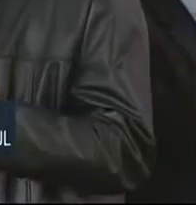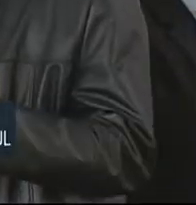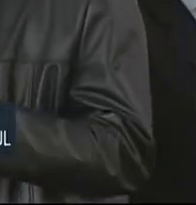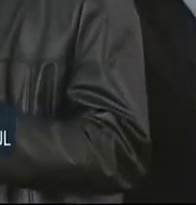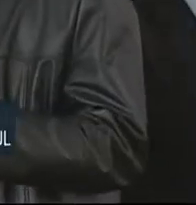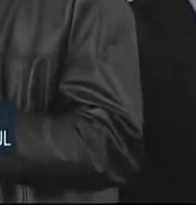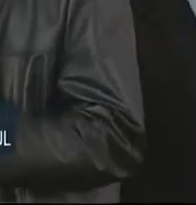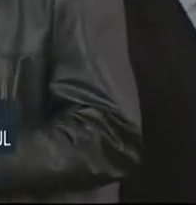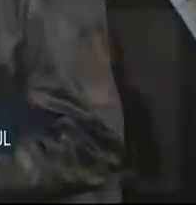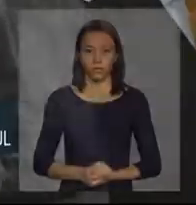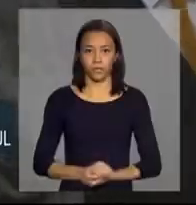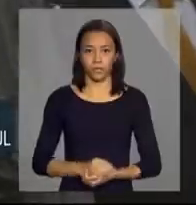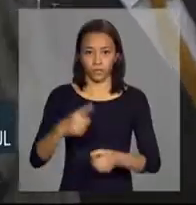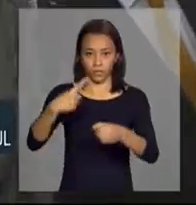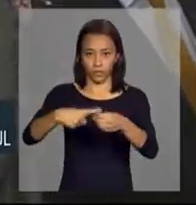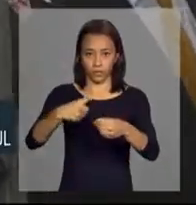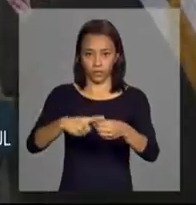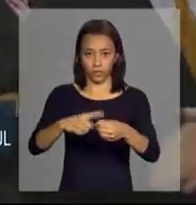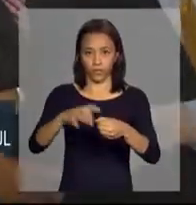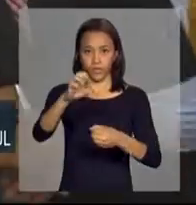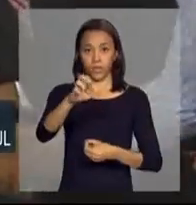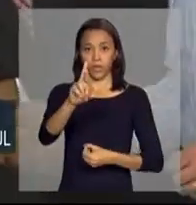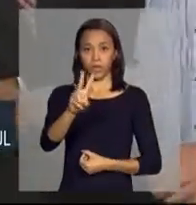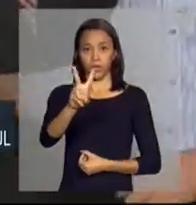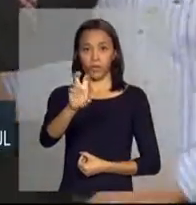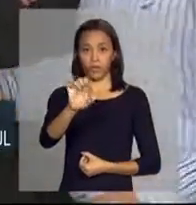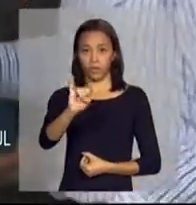Herveiras, prefeito Nazário Rubi Kinzer.